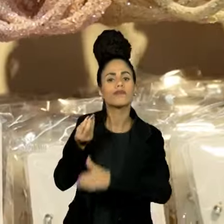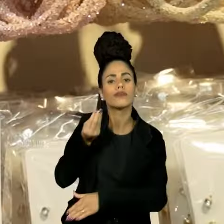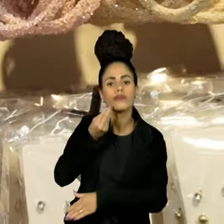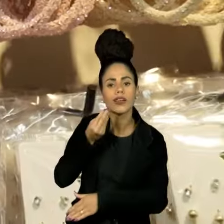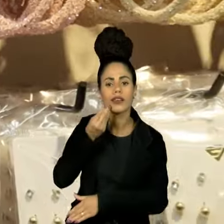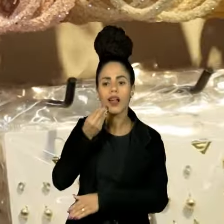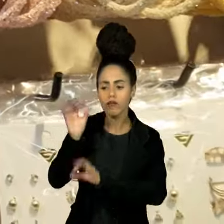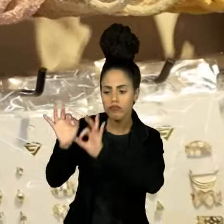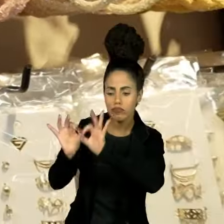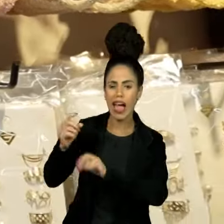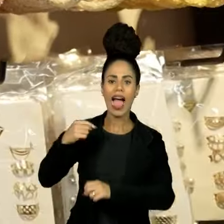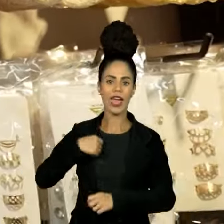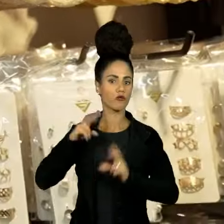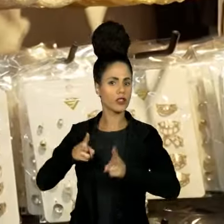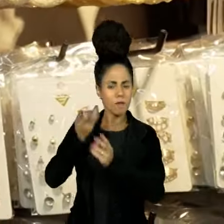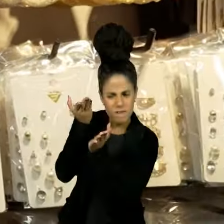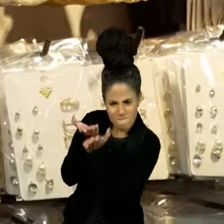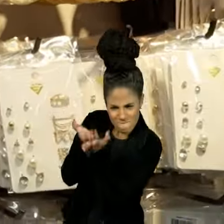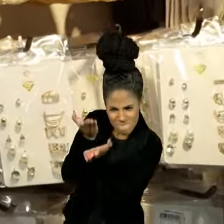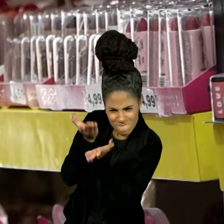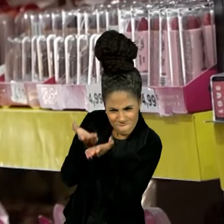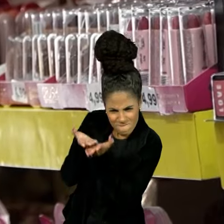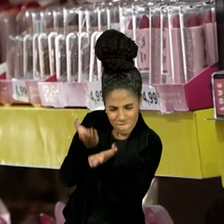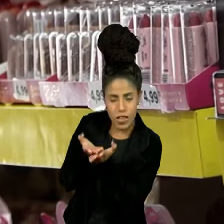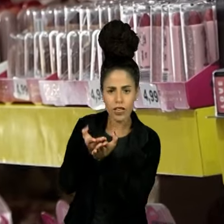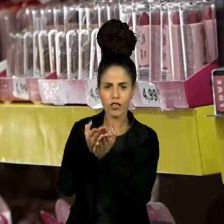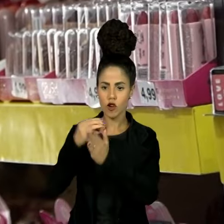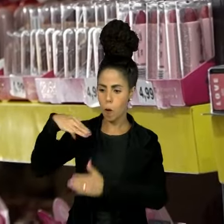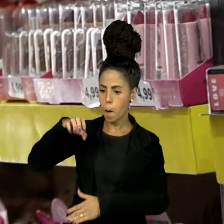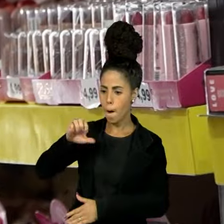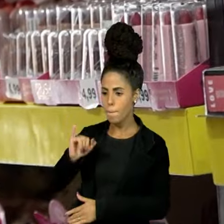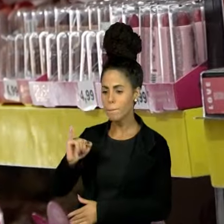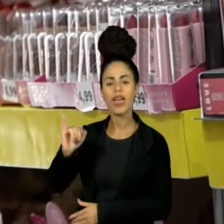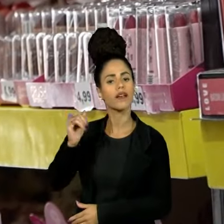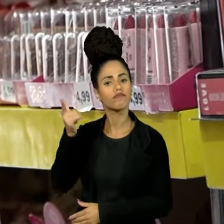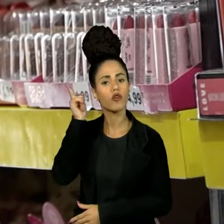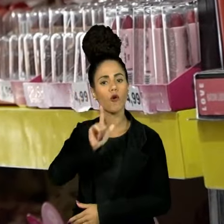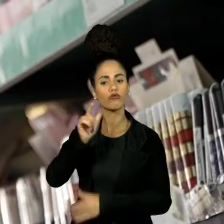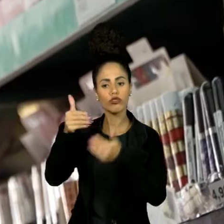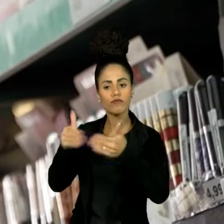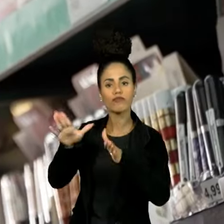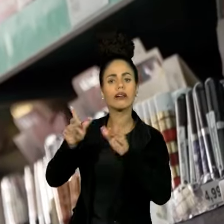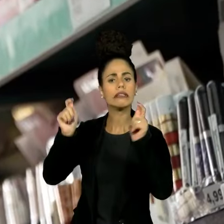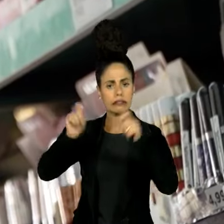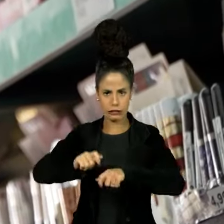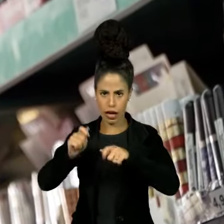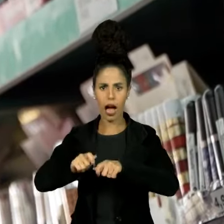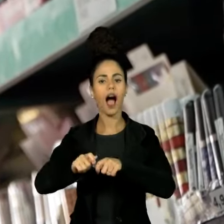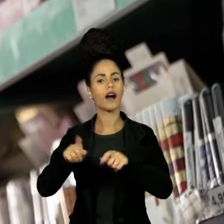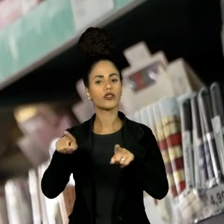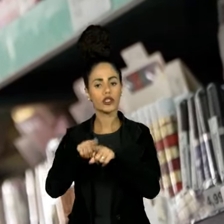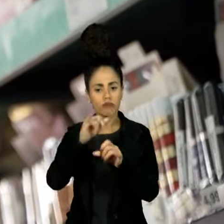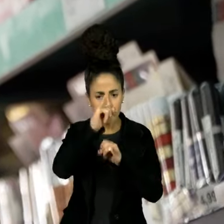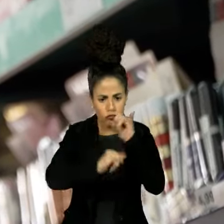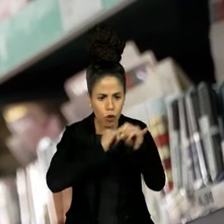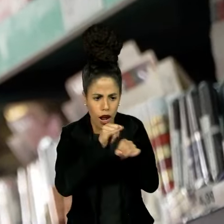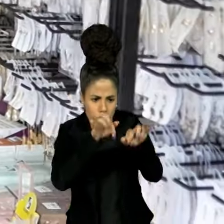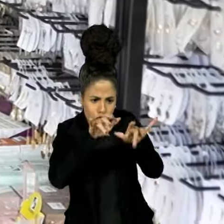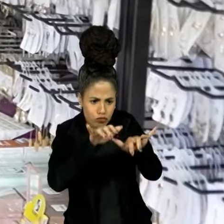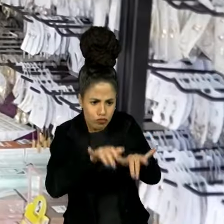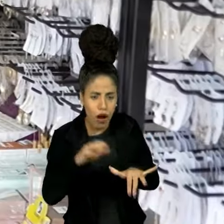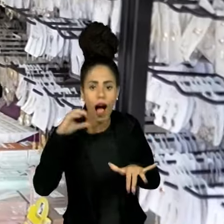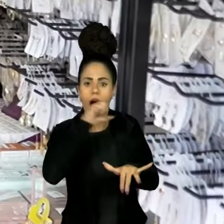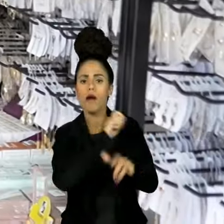Eu sempre fui meio nerd, então abrir um MEI não era coisa difícil, acredito que até hoje não é. Você consegue fazer online mesmo, você entra no computador, faz o MEI